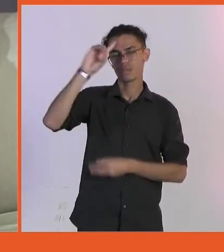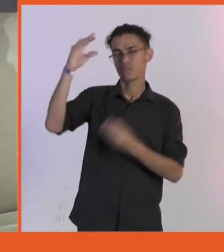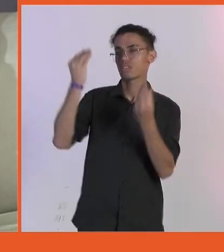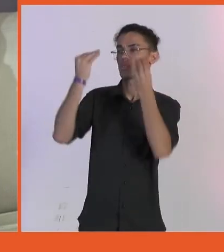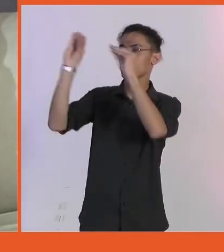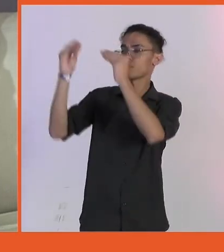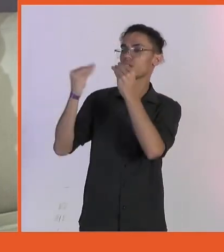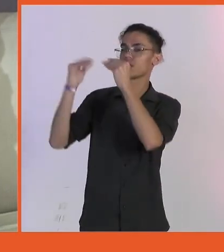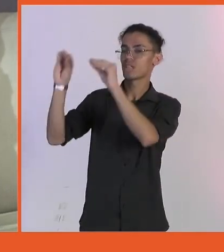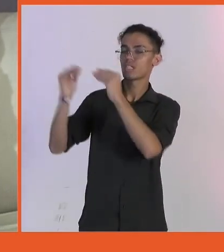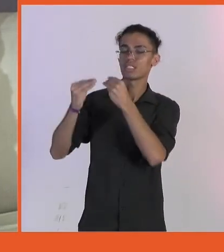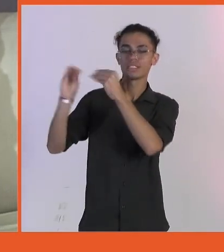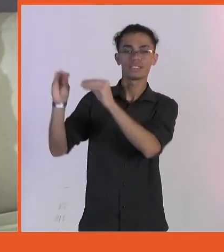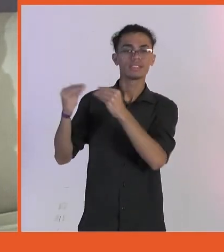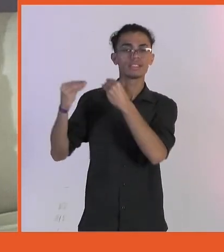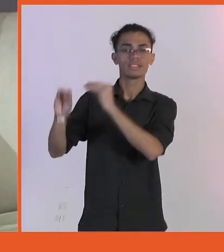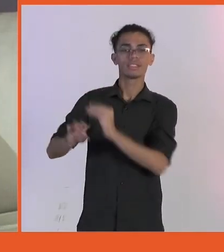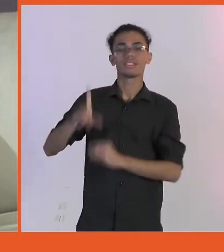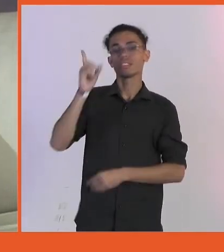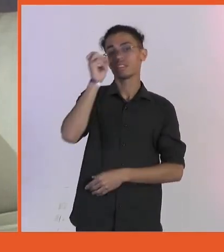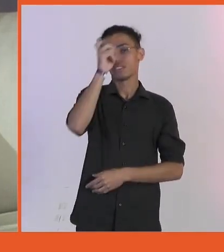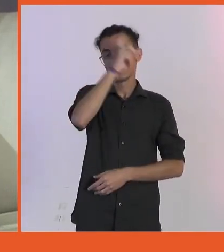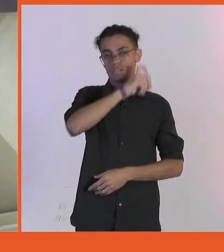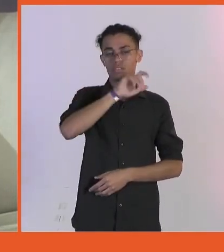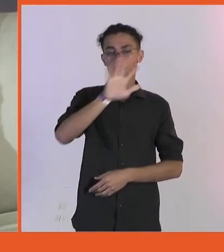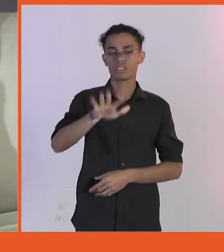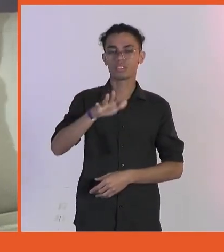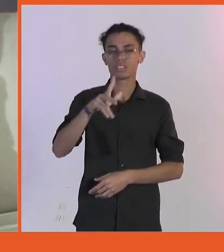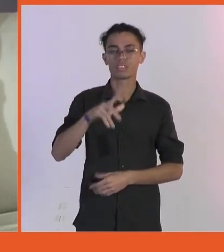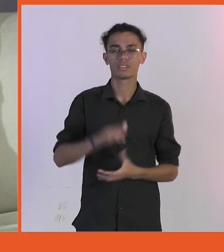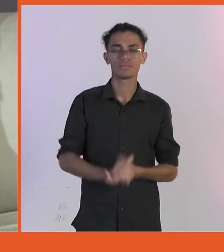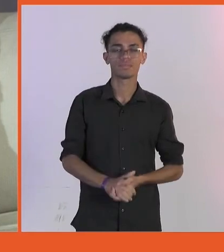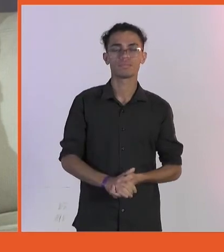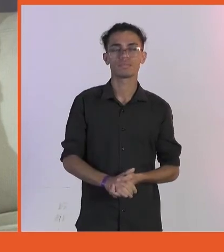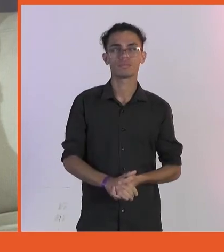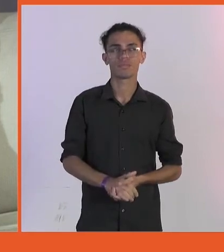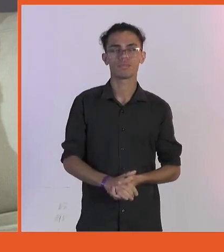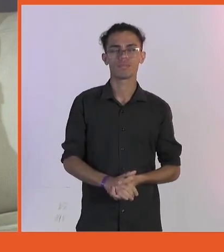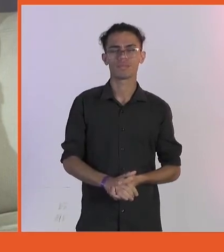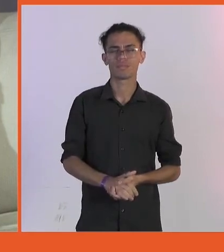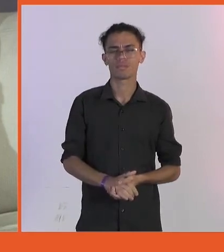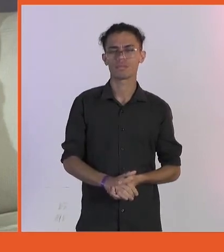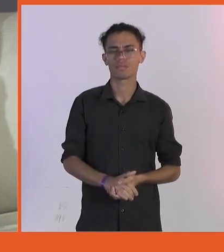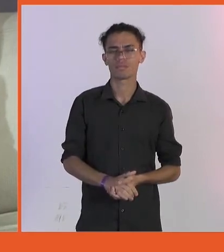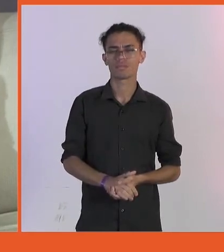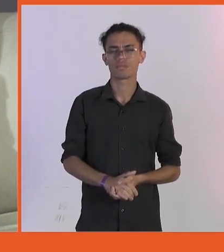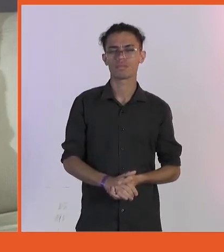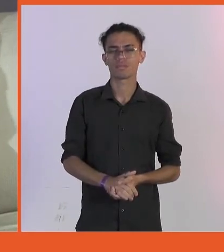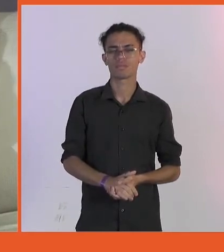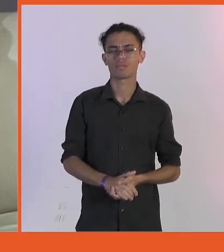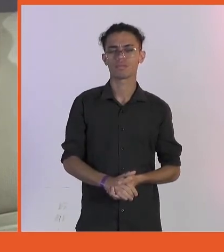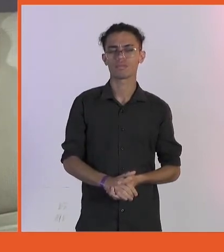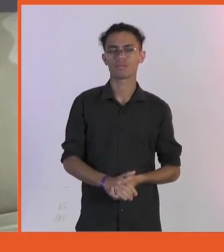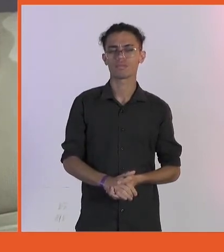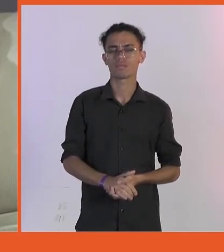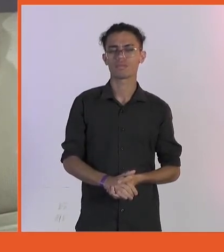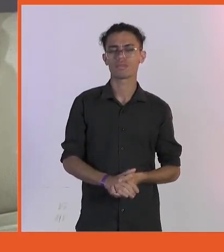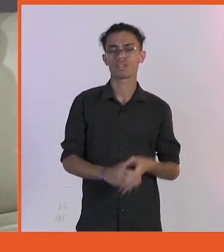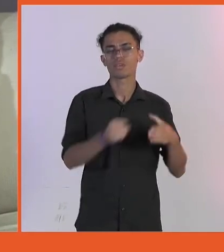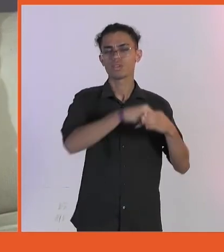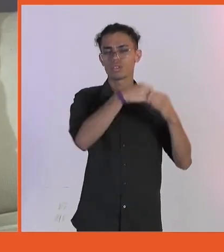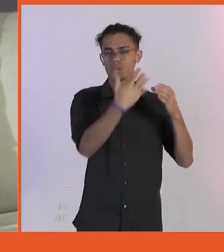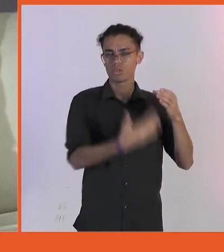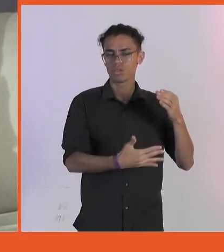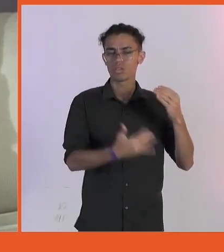aí, é complicado, assim. Eu acho que o Eduardo, a gente teve tem um privilégio aí da gente… A gente posta as coisas que a gente tem